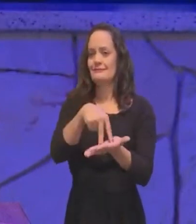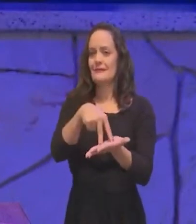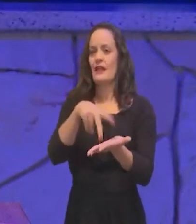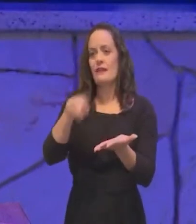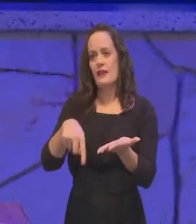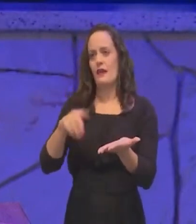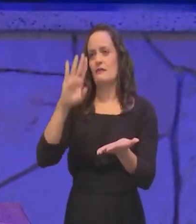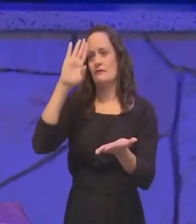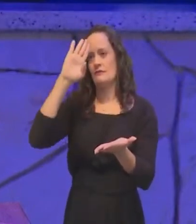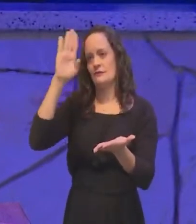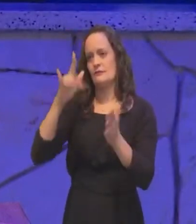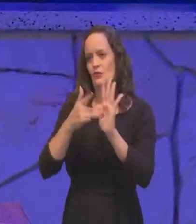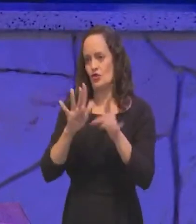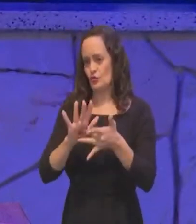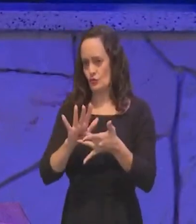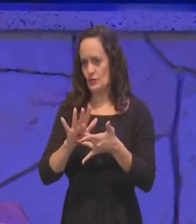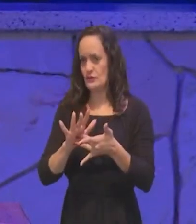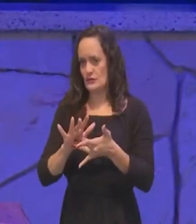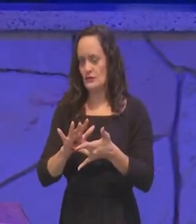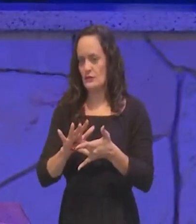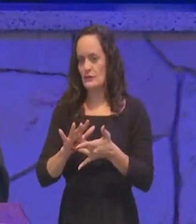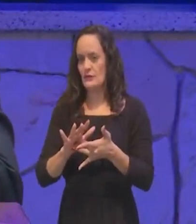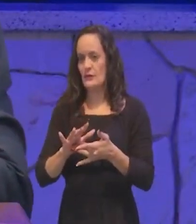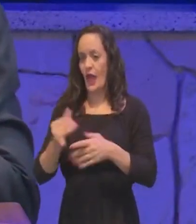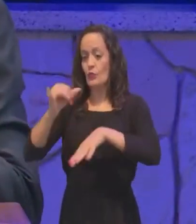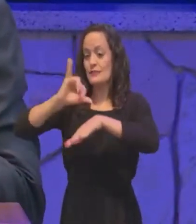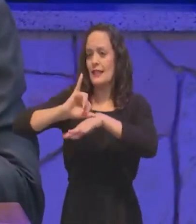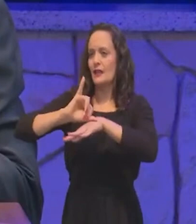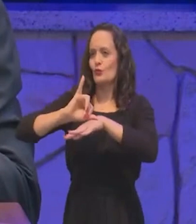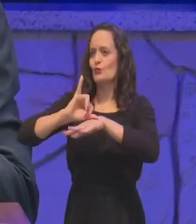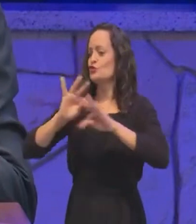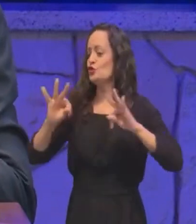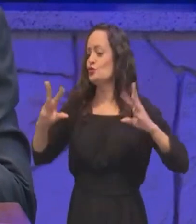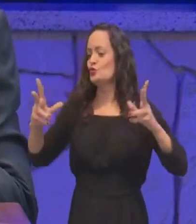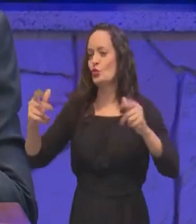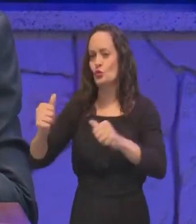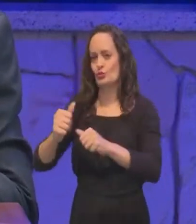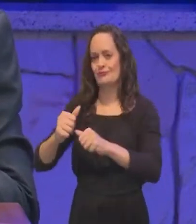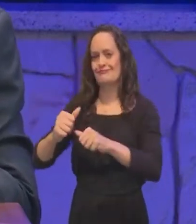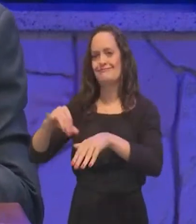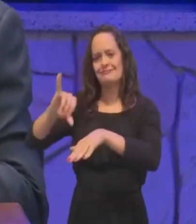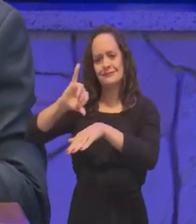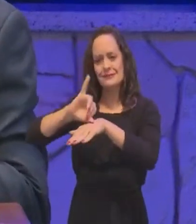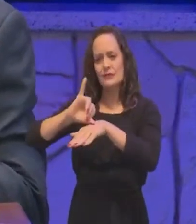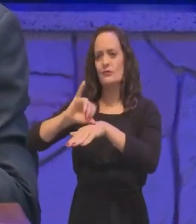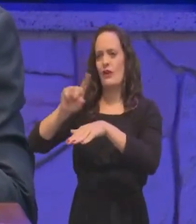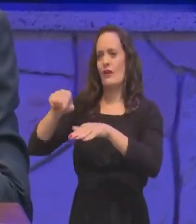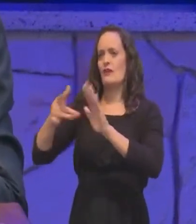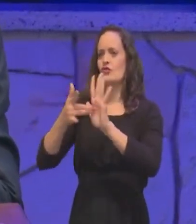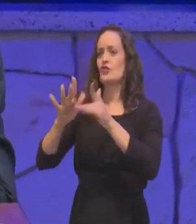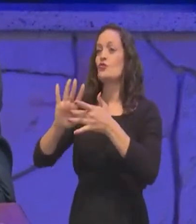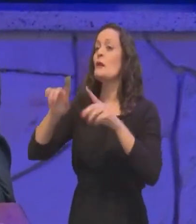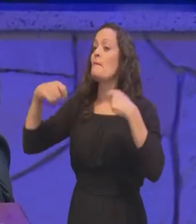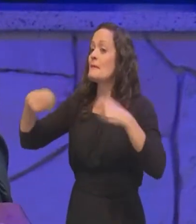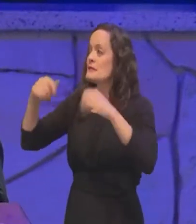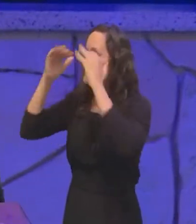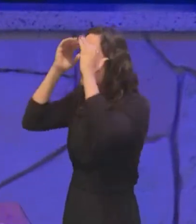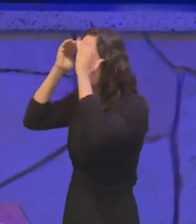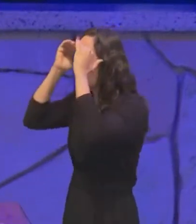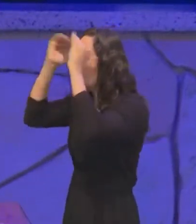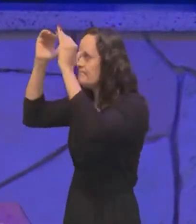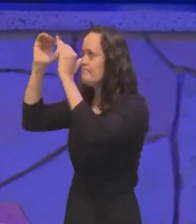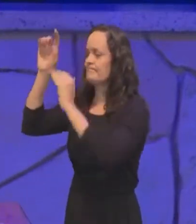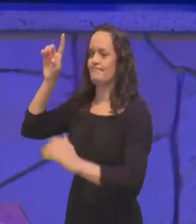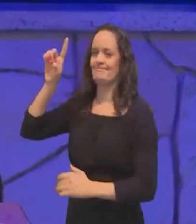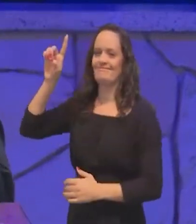cabeça. O centro de todo direcionamento deve ser a sua submissão, a submissão da igreja a Cristo